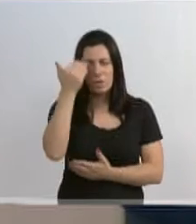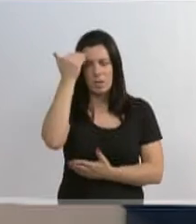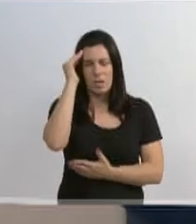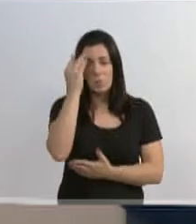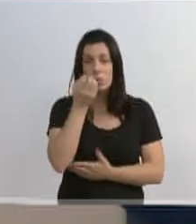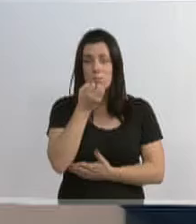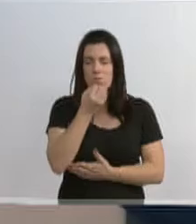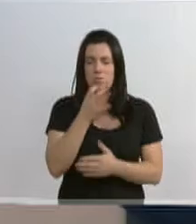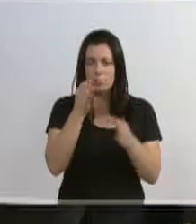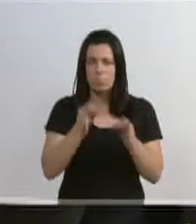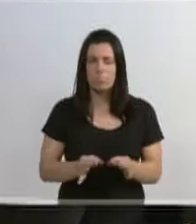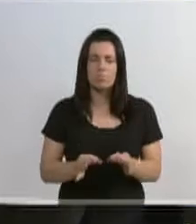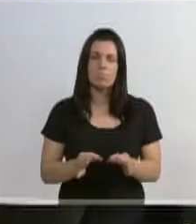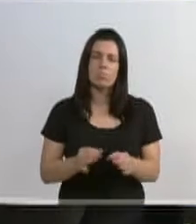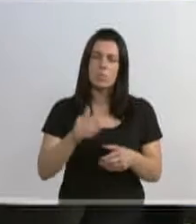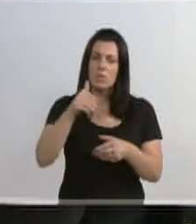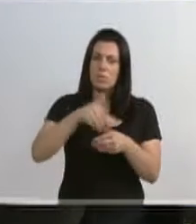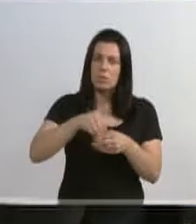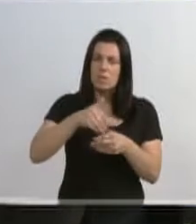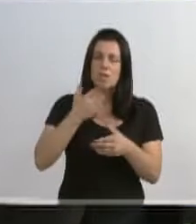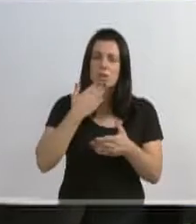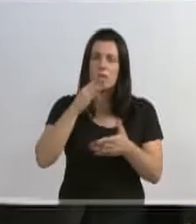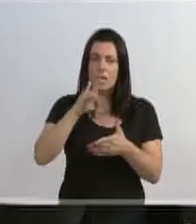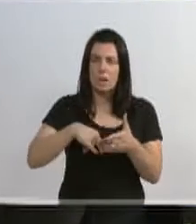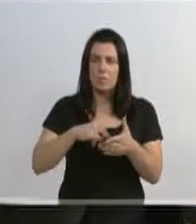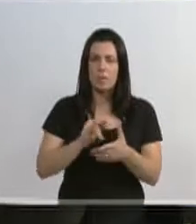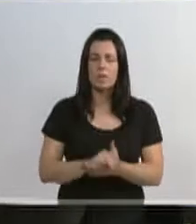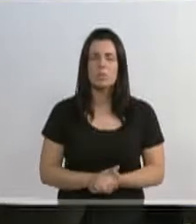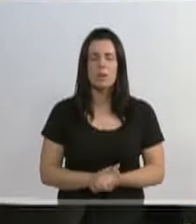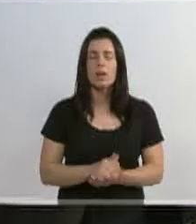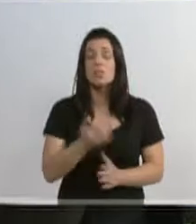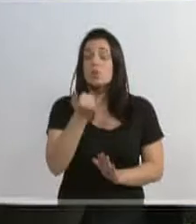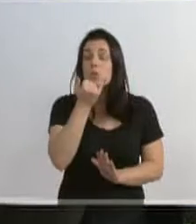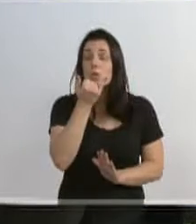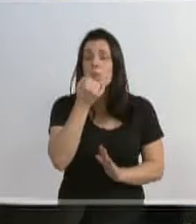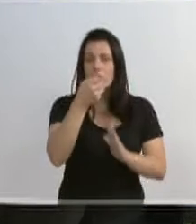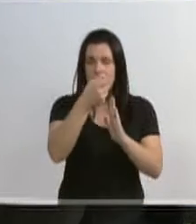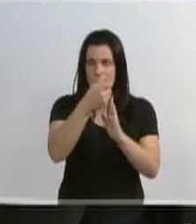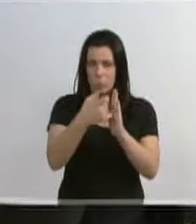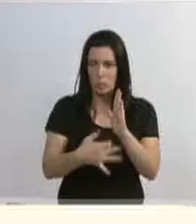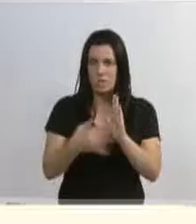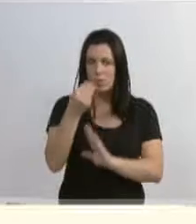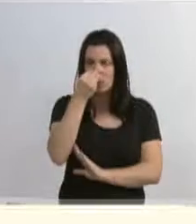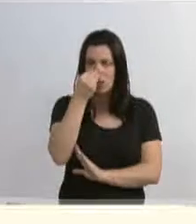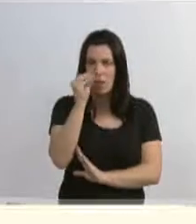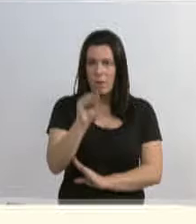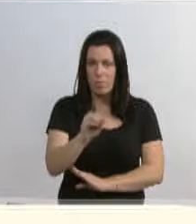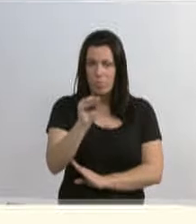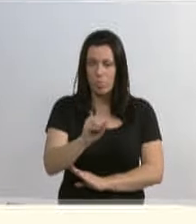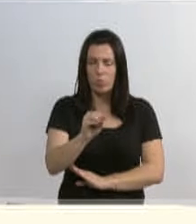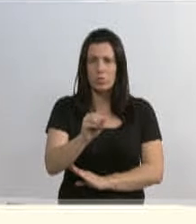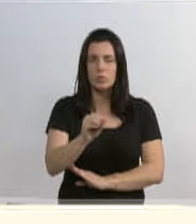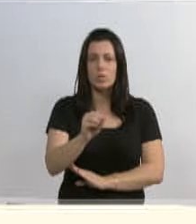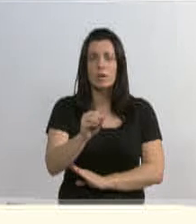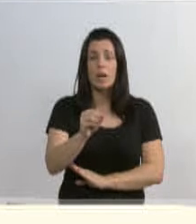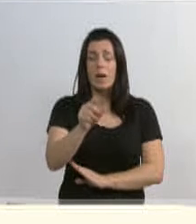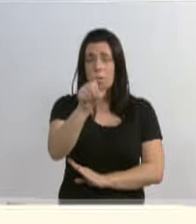ok? Em votação, o requerimento. A moção, perdão. Moção de repúdio ao juiz Sérgio